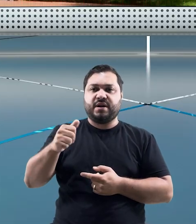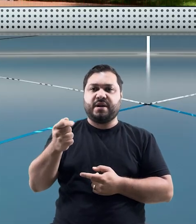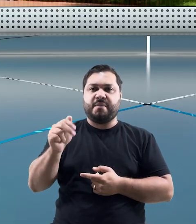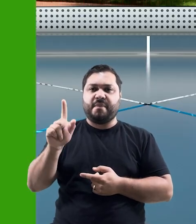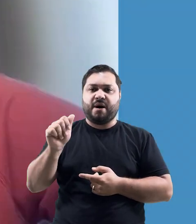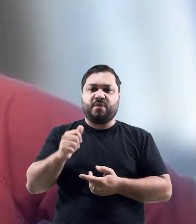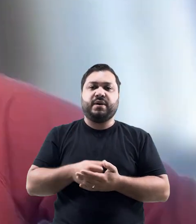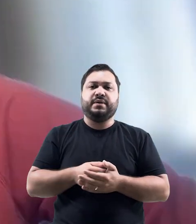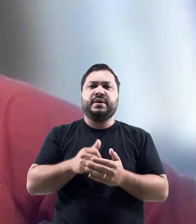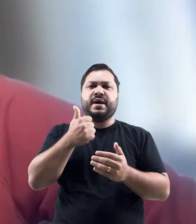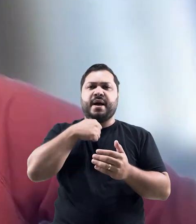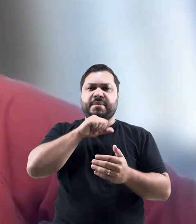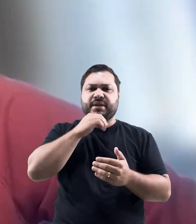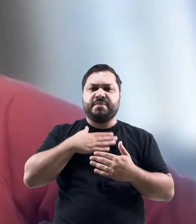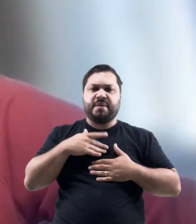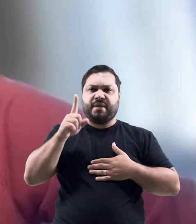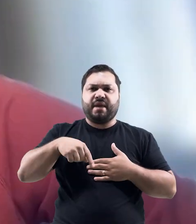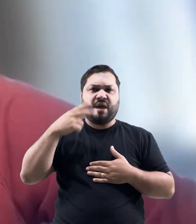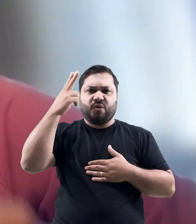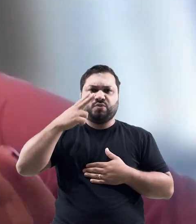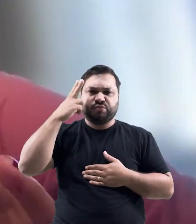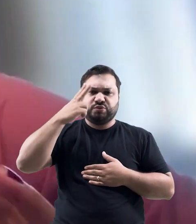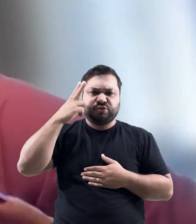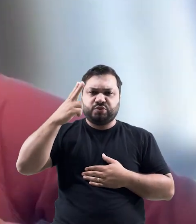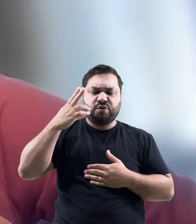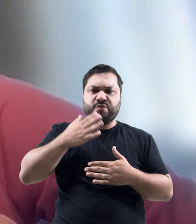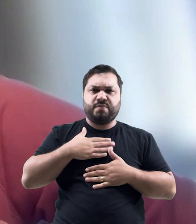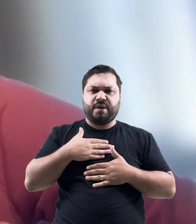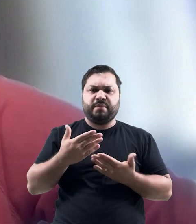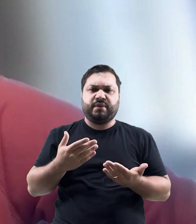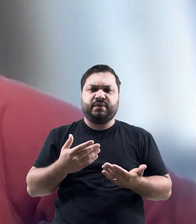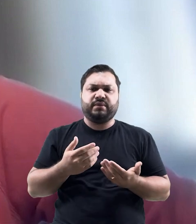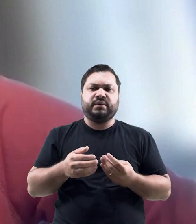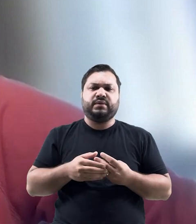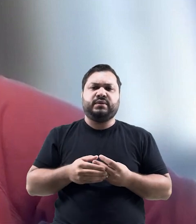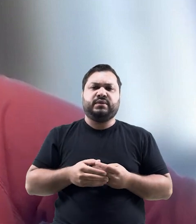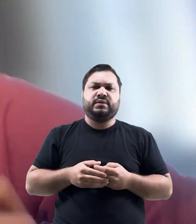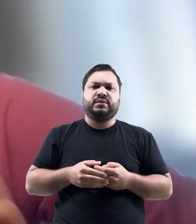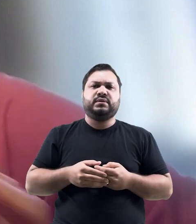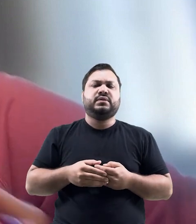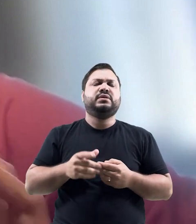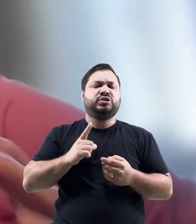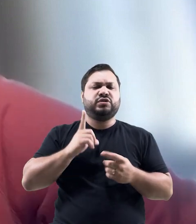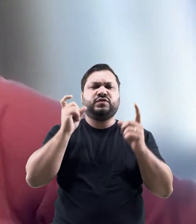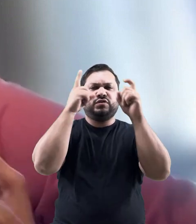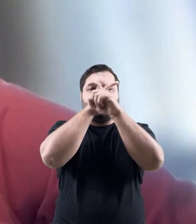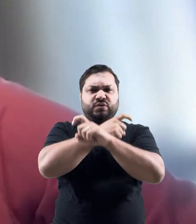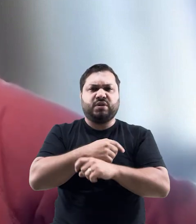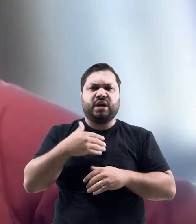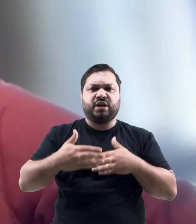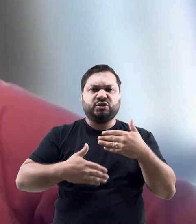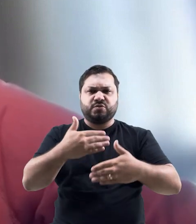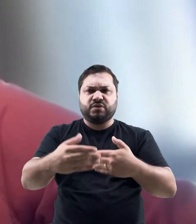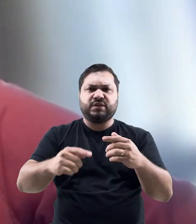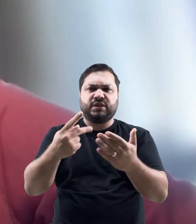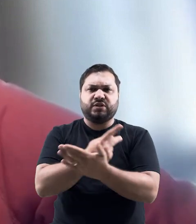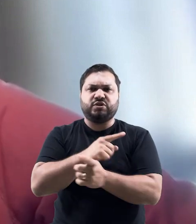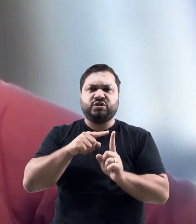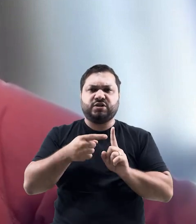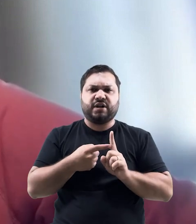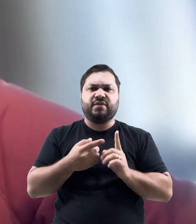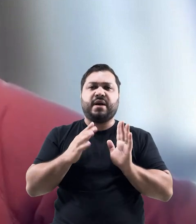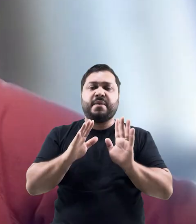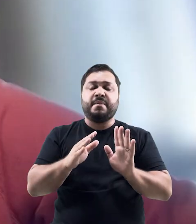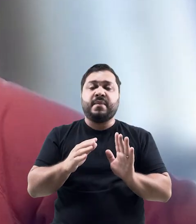Paula Souza. Maternidade, para mim, foi um sonho, assim, para mim. Tive dificuldade no processo de engravidar, então,